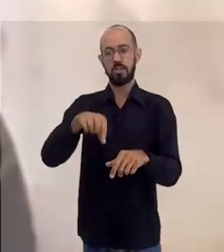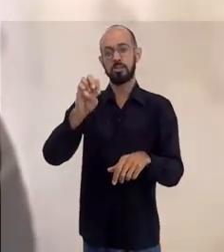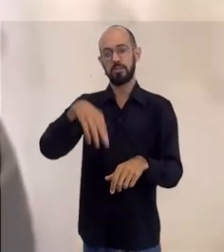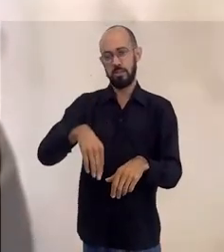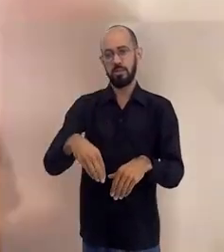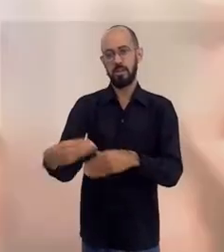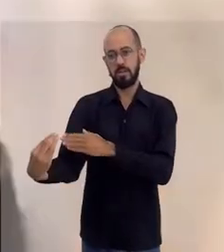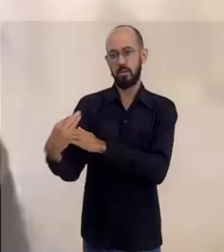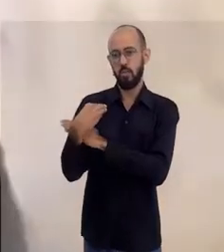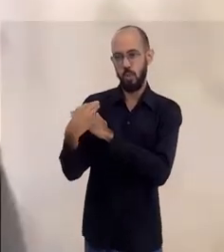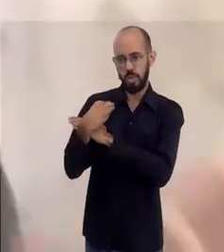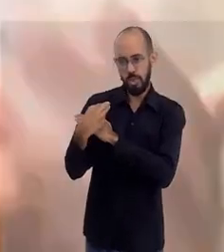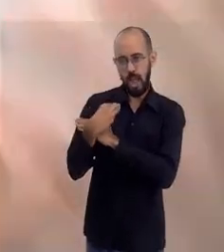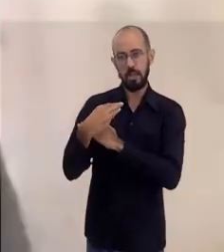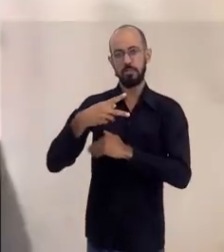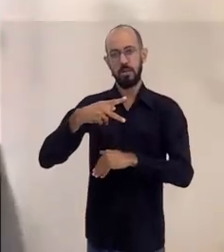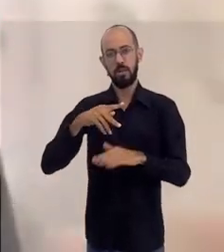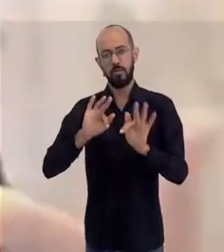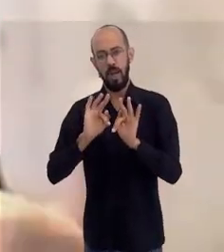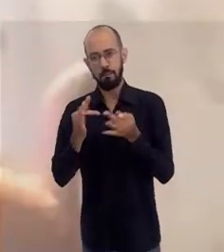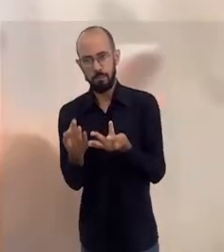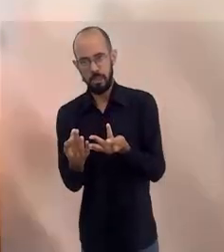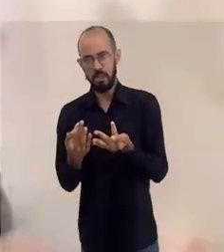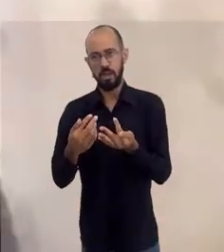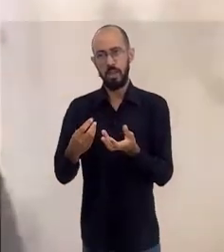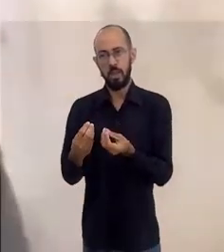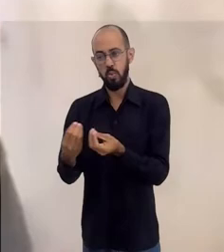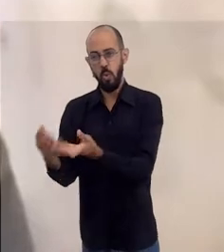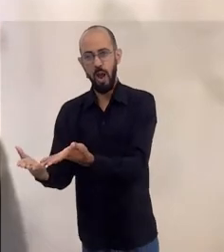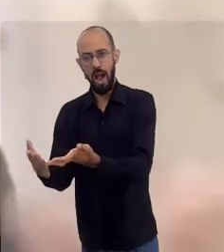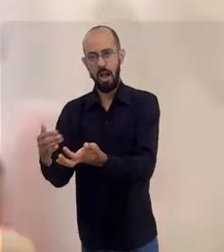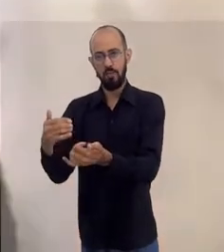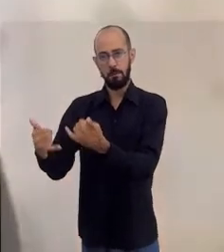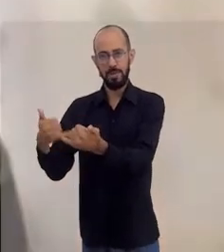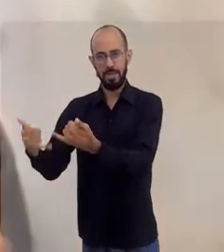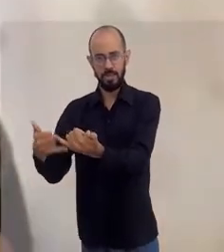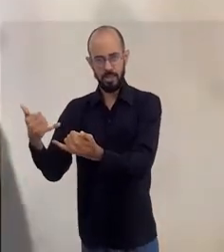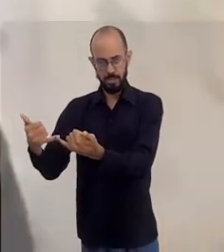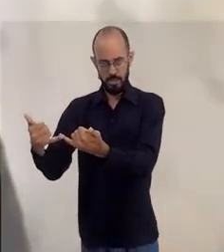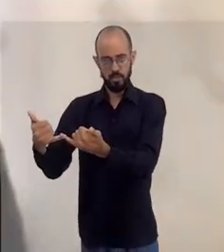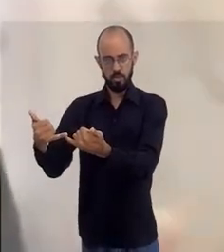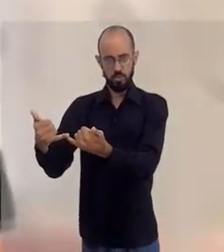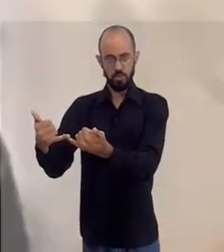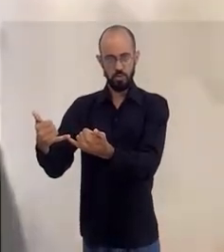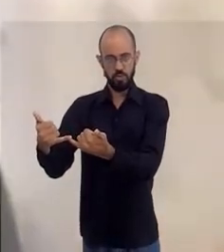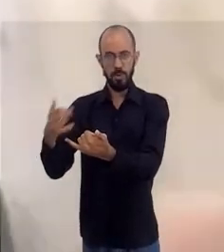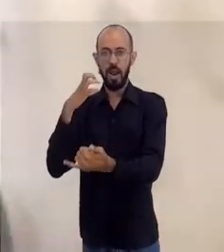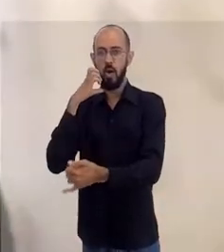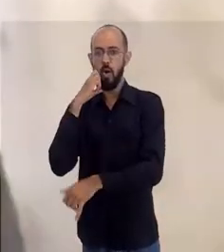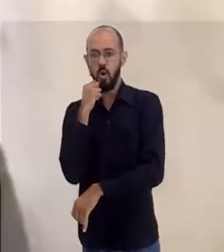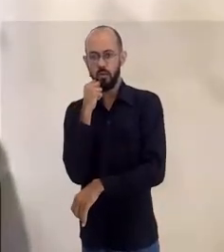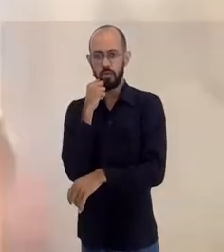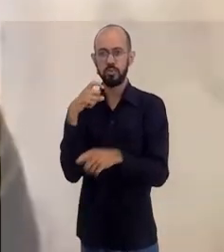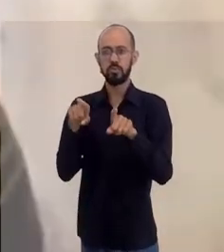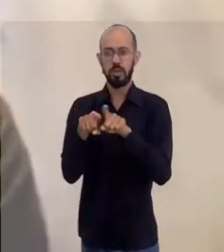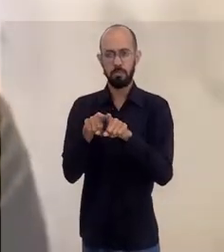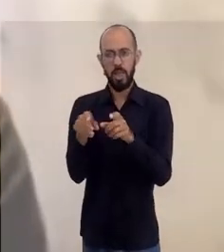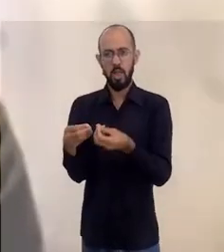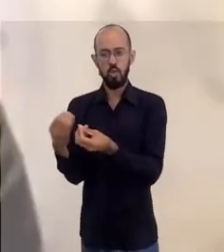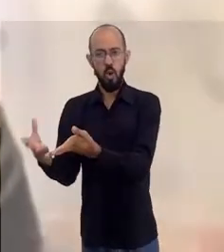pais eu já levava desde pequeno brinquedo para o orfanato eu já do ava meu jogo a usar